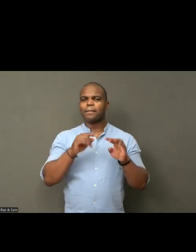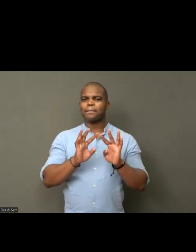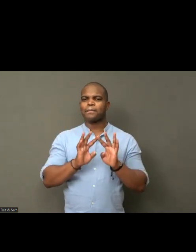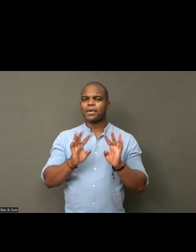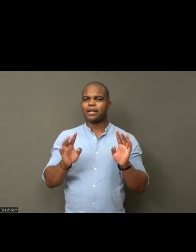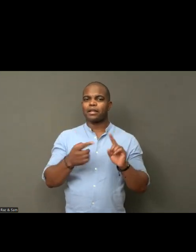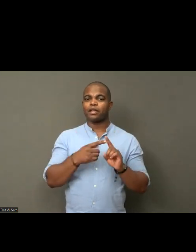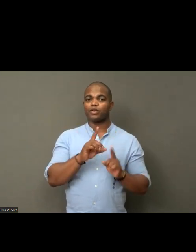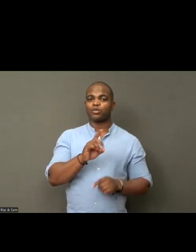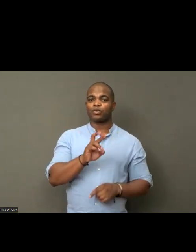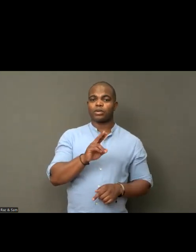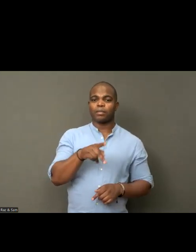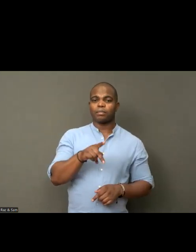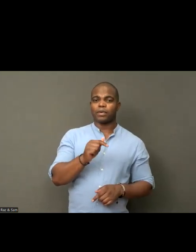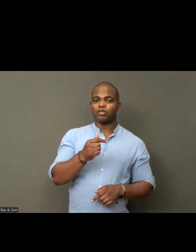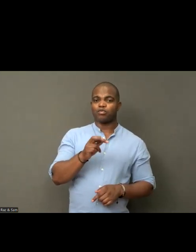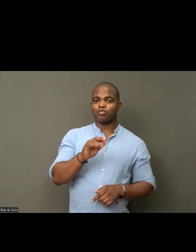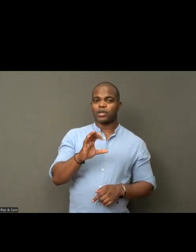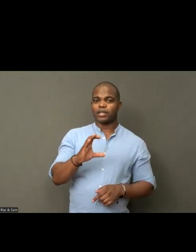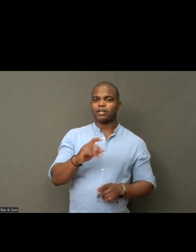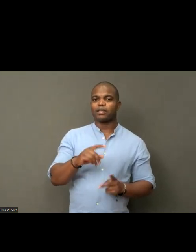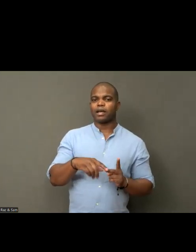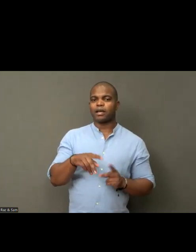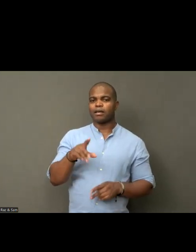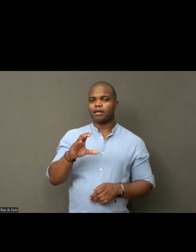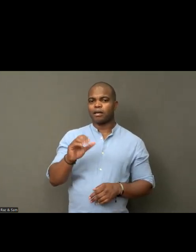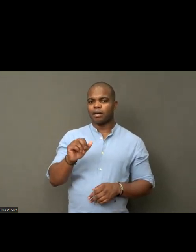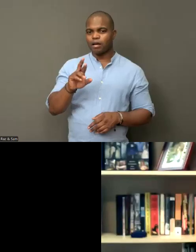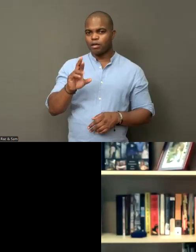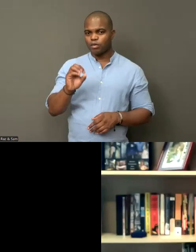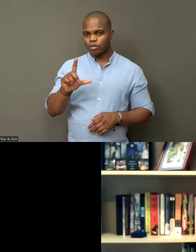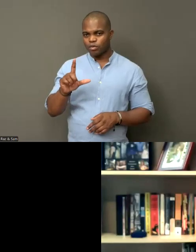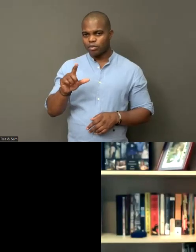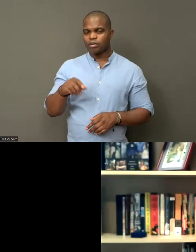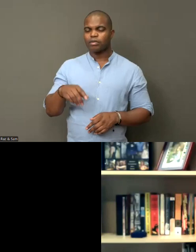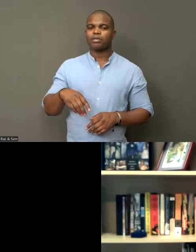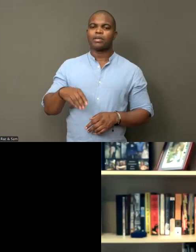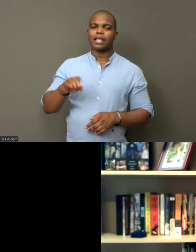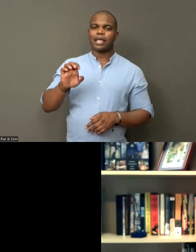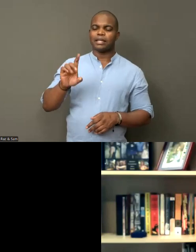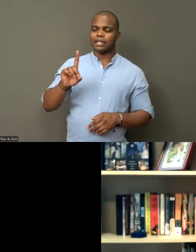O'Carroll, Dr. Francisco Edilson,